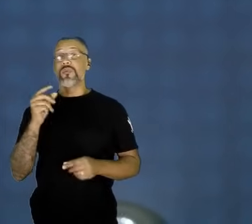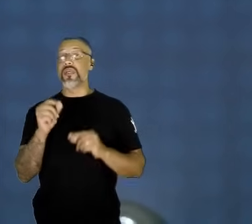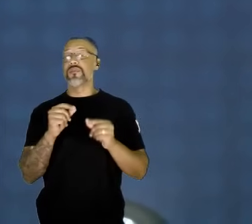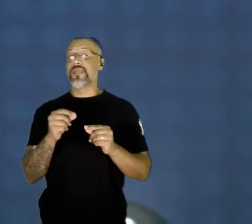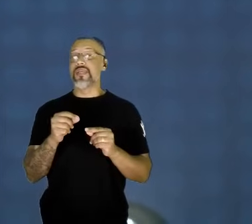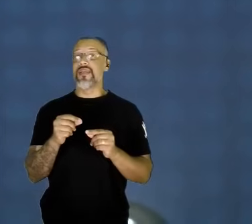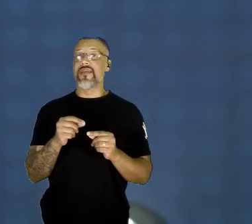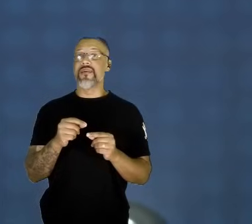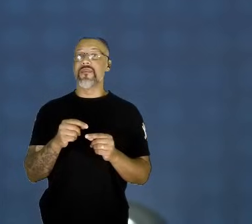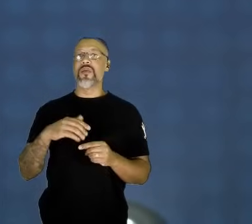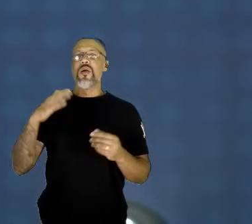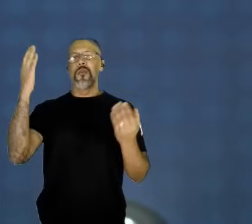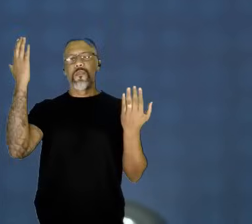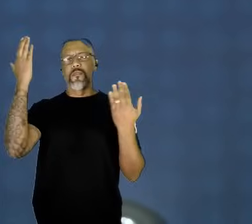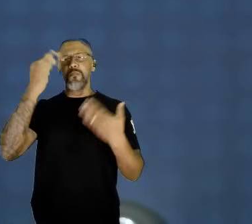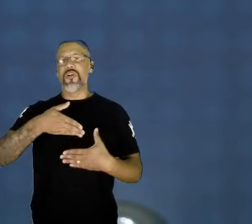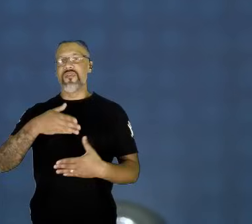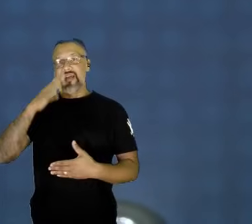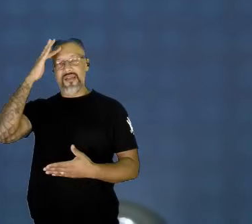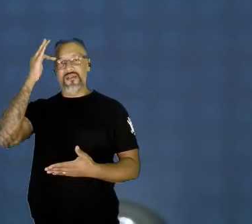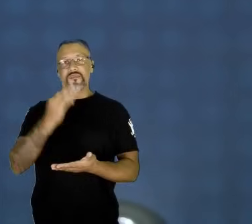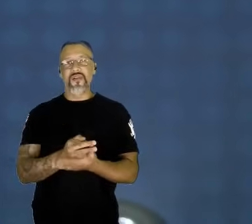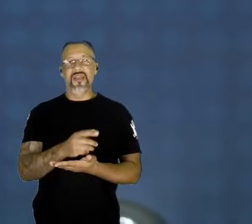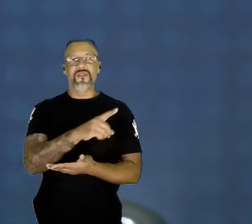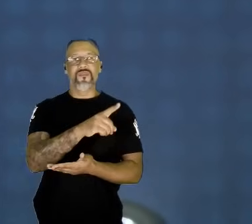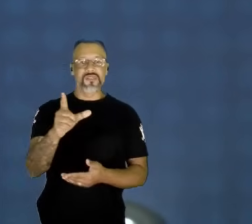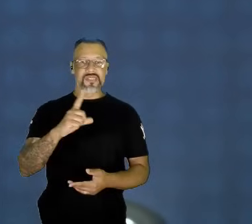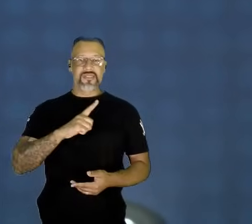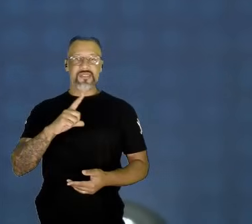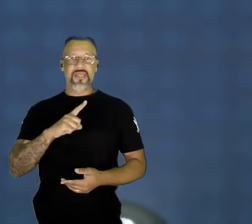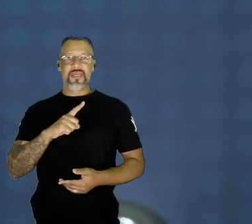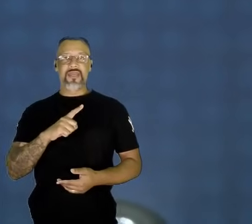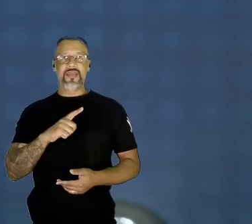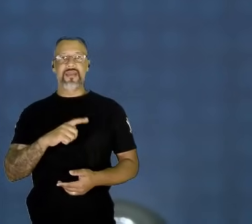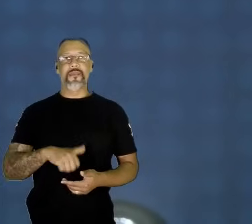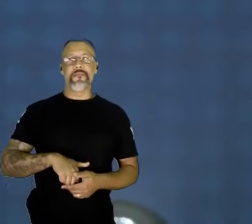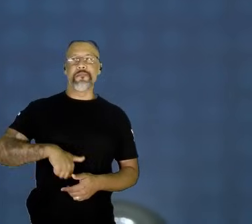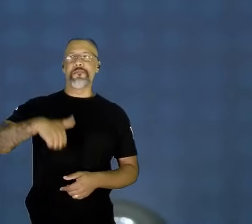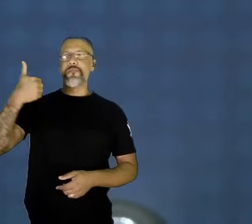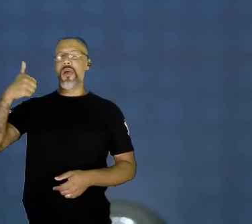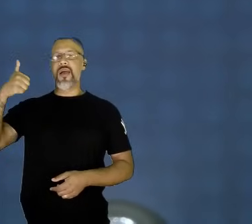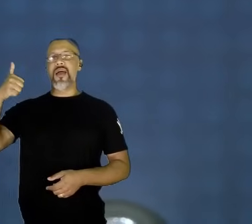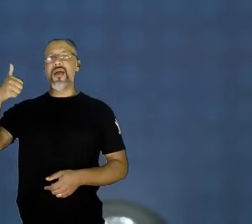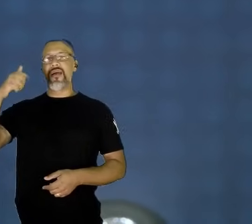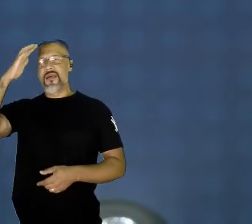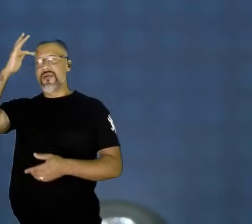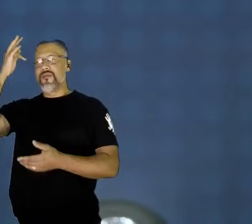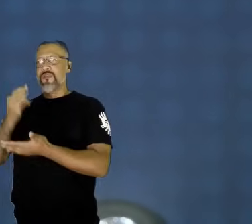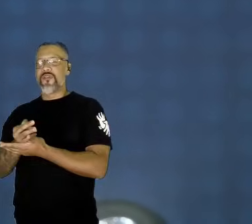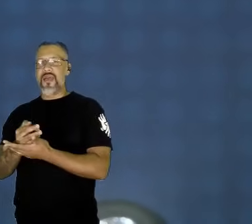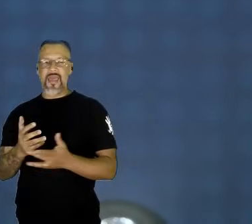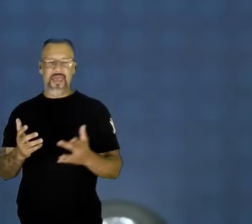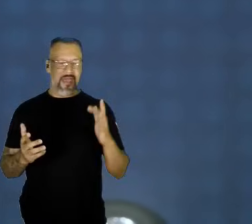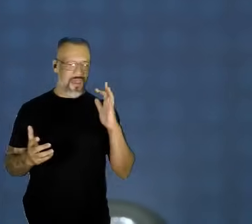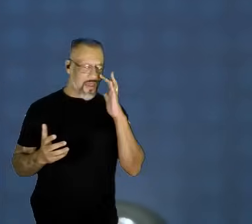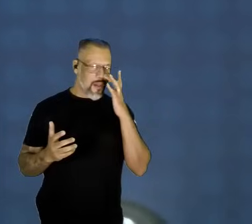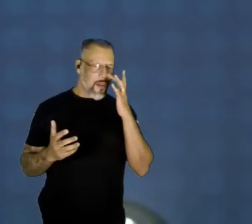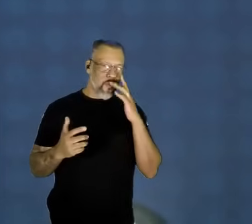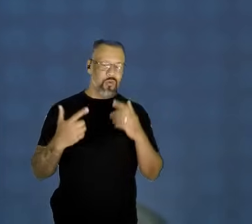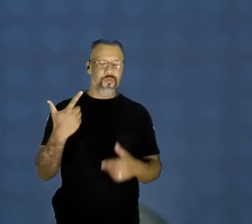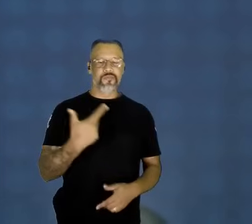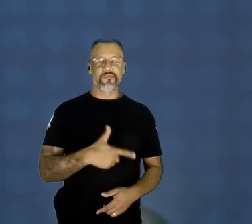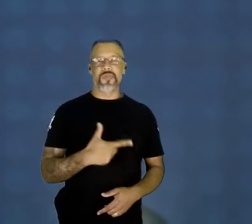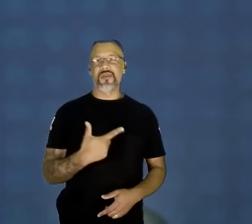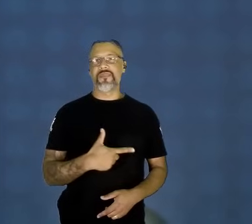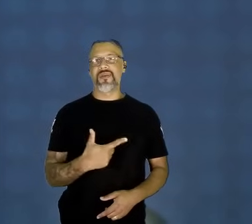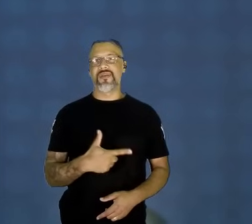têm, muito mais valiosa do que o ouro que perece, mesmo que refinado pelo